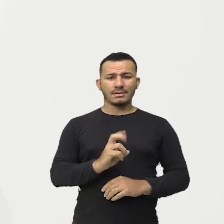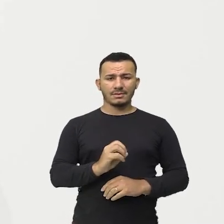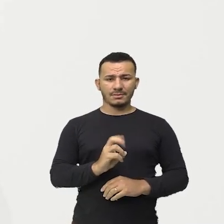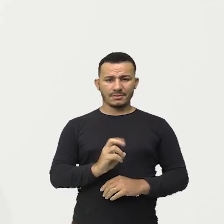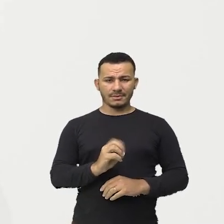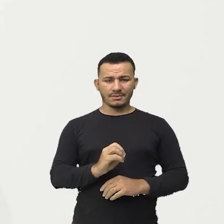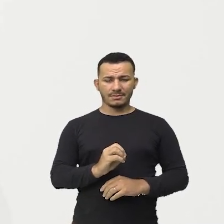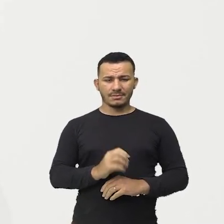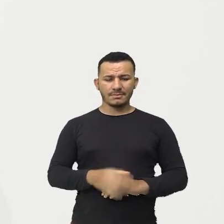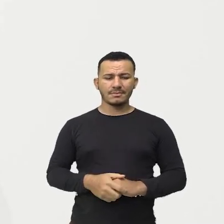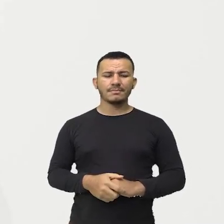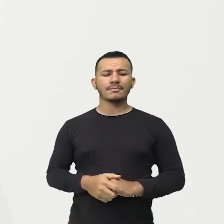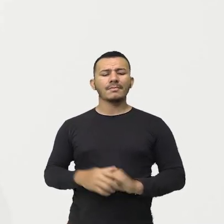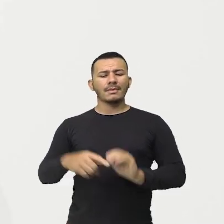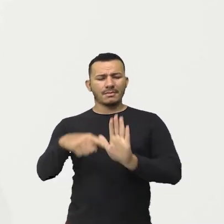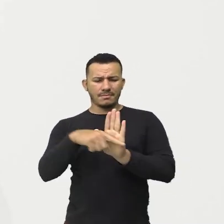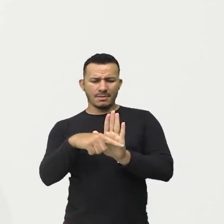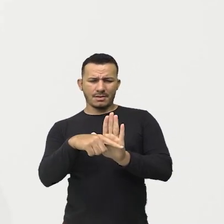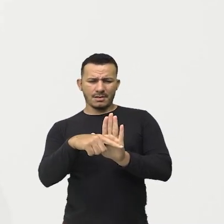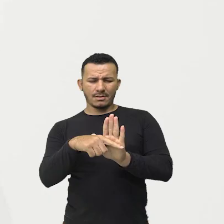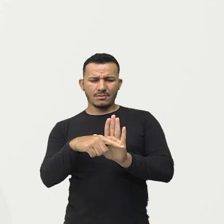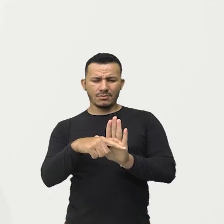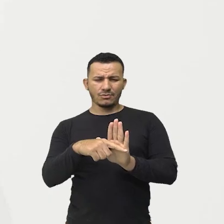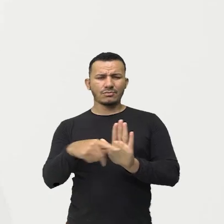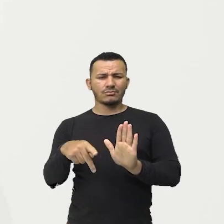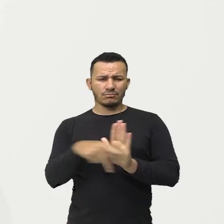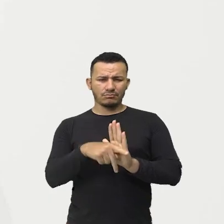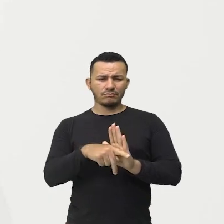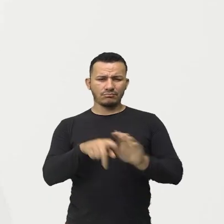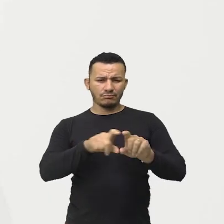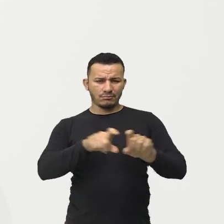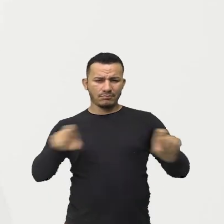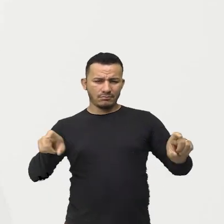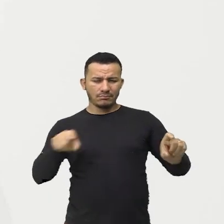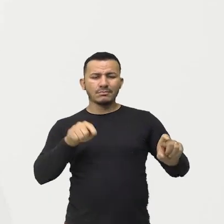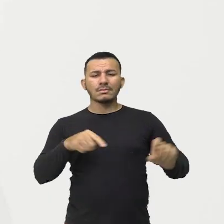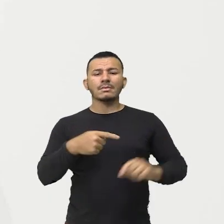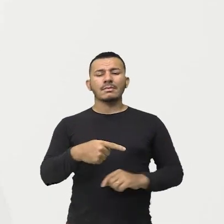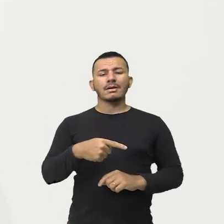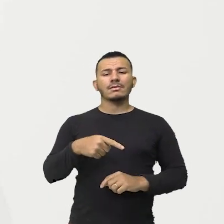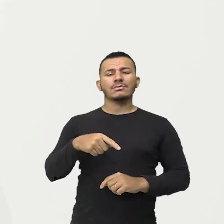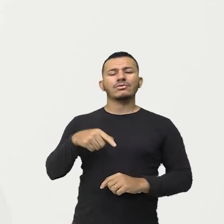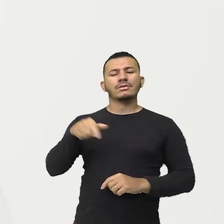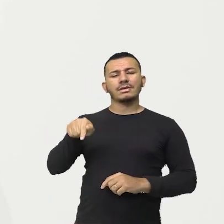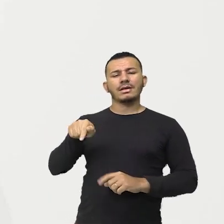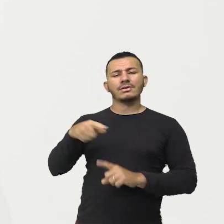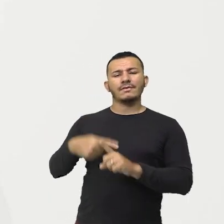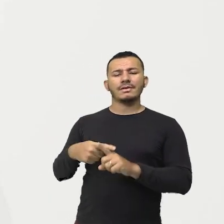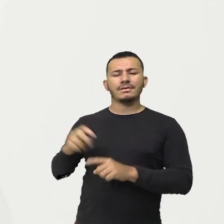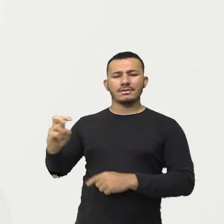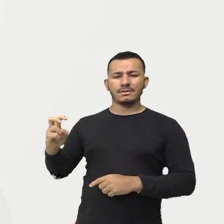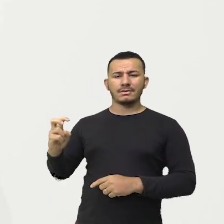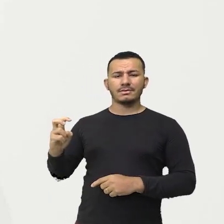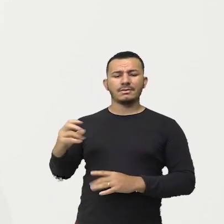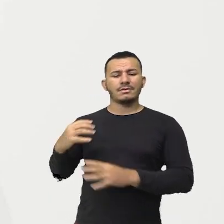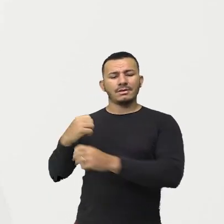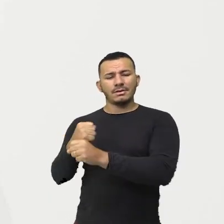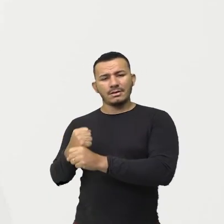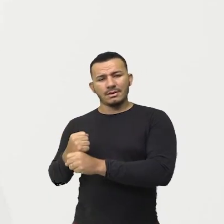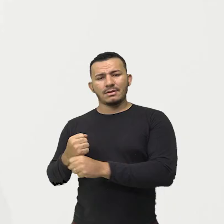50. Menos, esse menos é da própria expressão numérica. Menos 7 vezes 5,